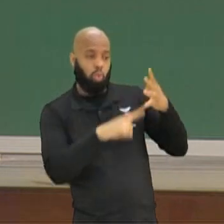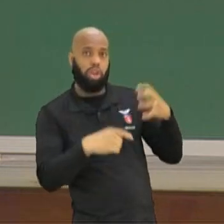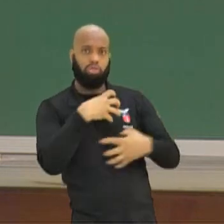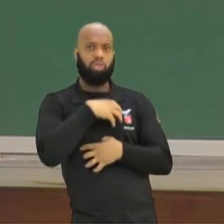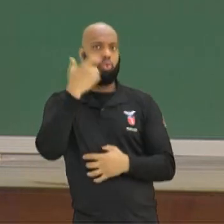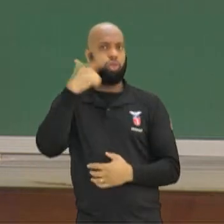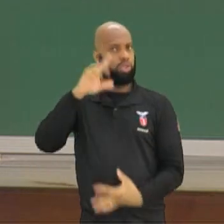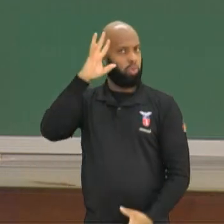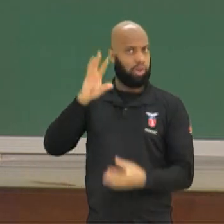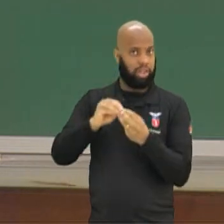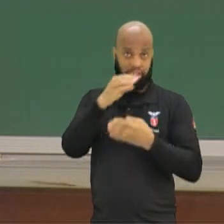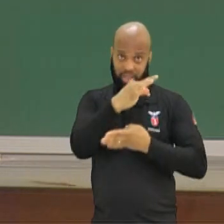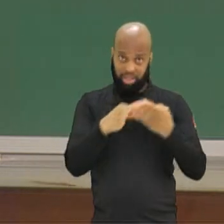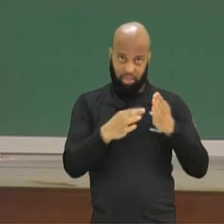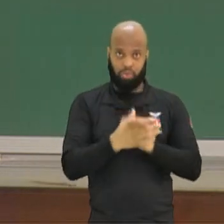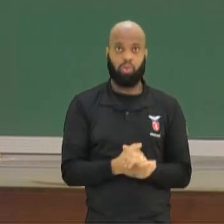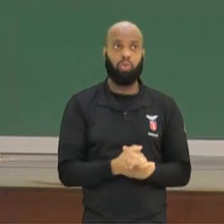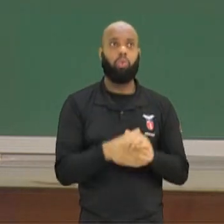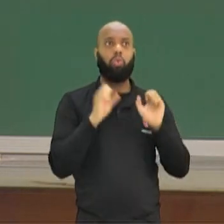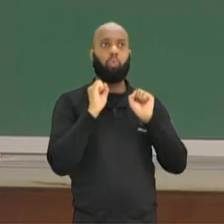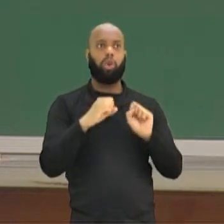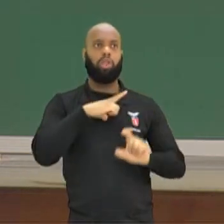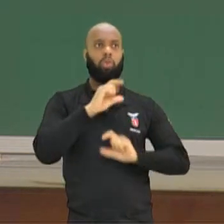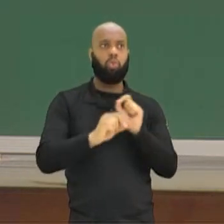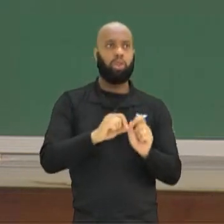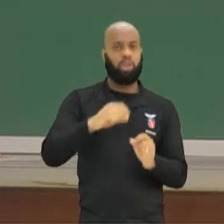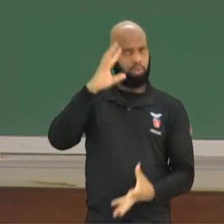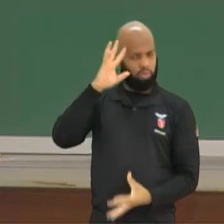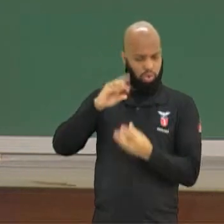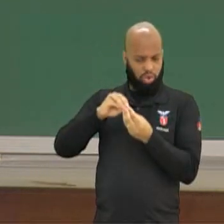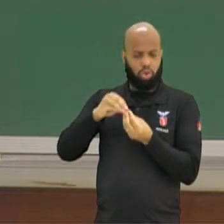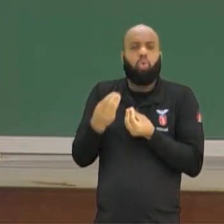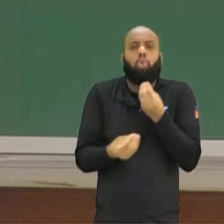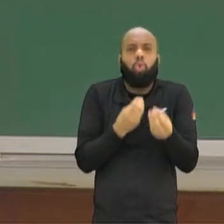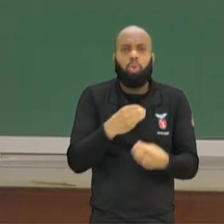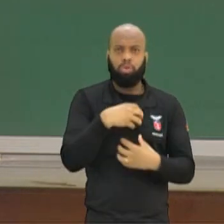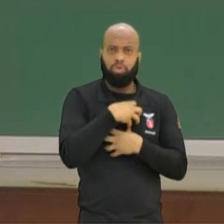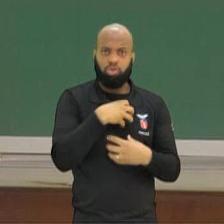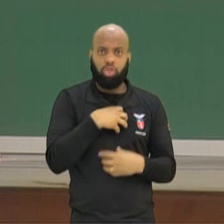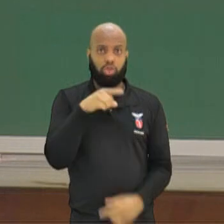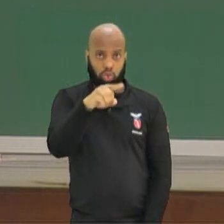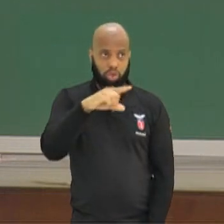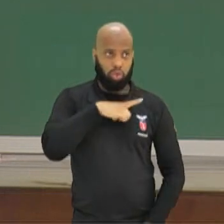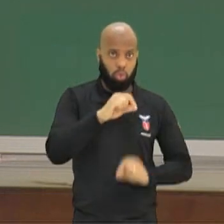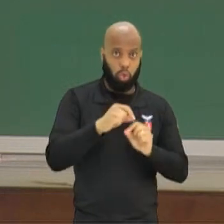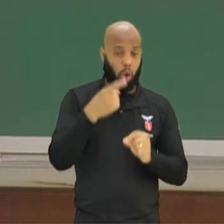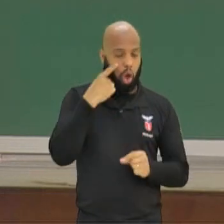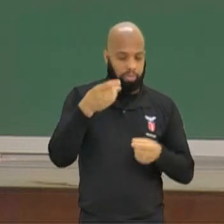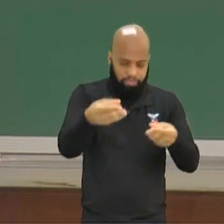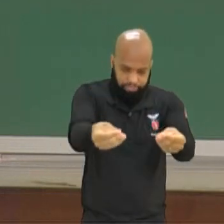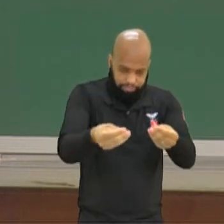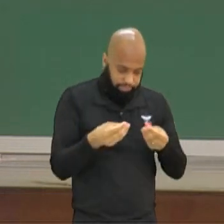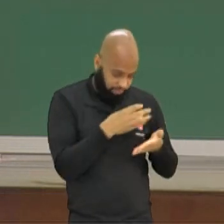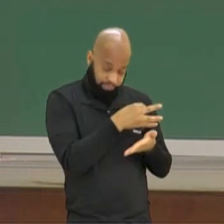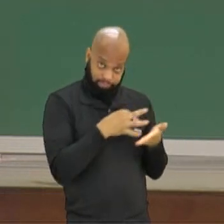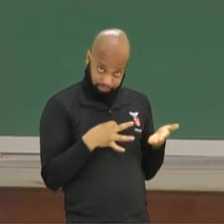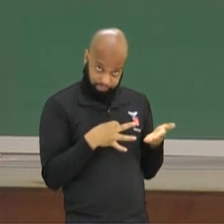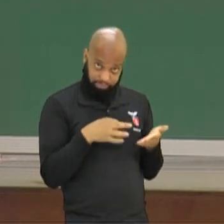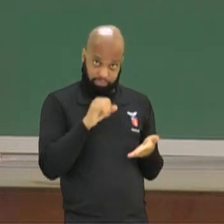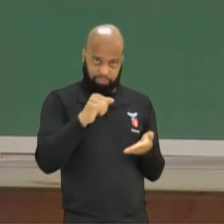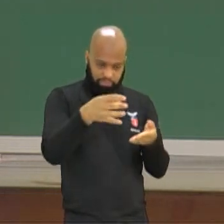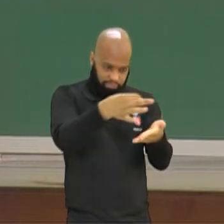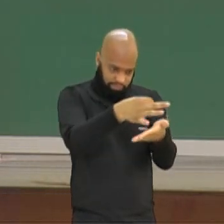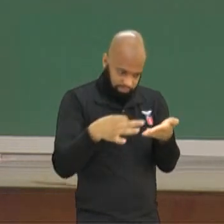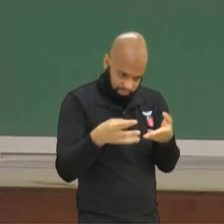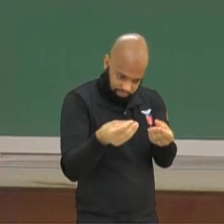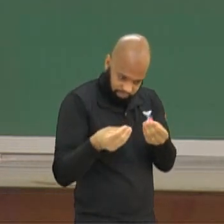um texto. Pode haver interpretação como, meus amigos? Como vocês devem fazer? Vocês recebem o texto, certo? Se vocês recebem o